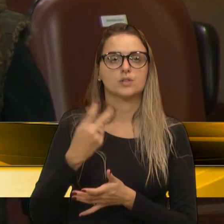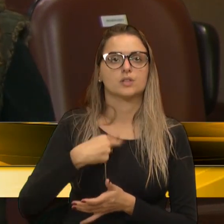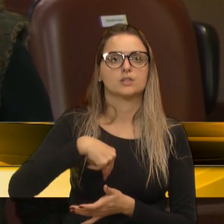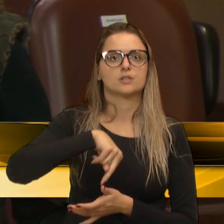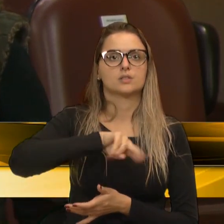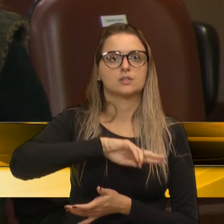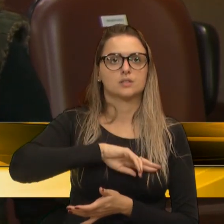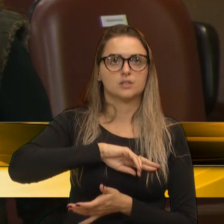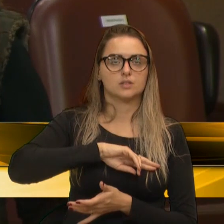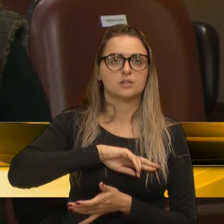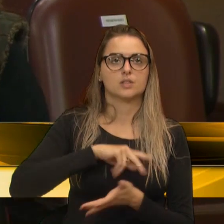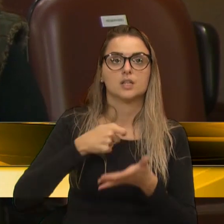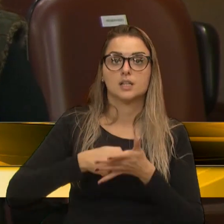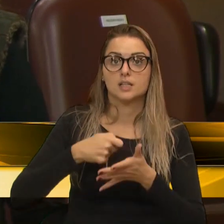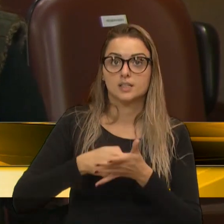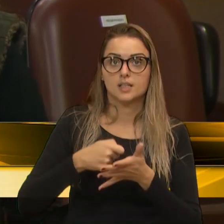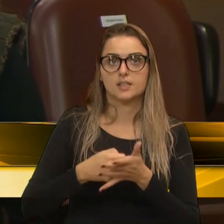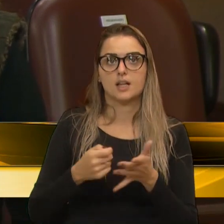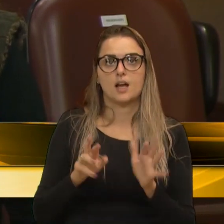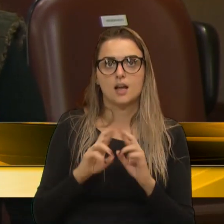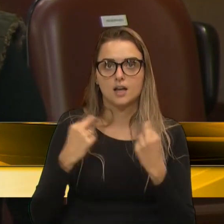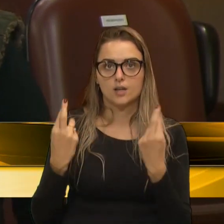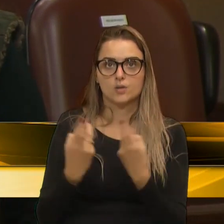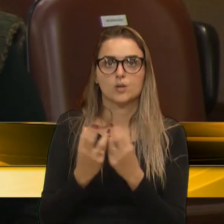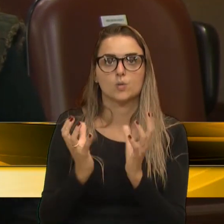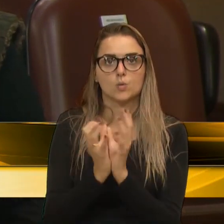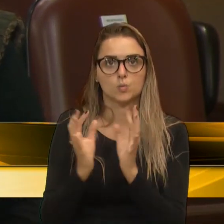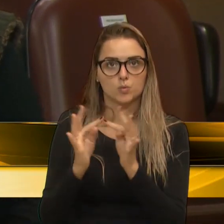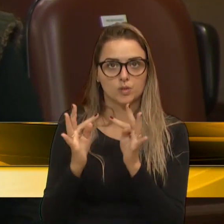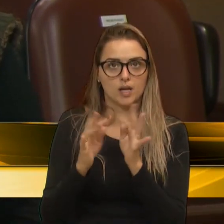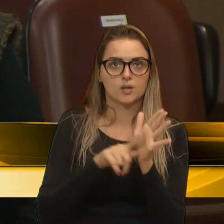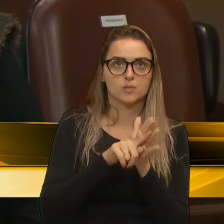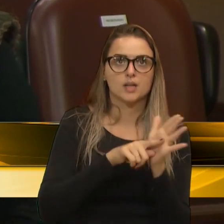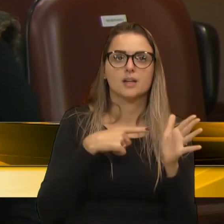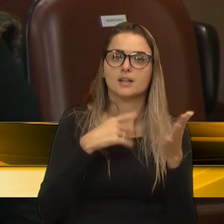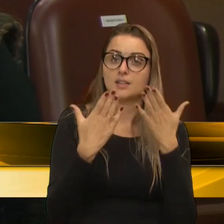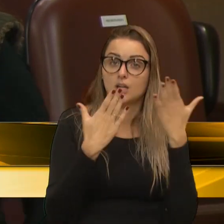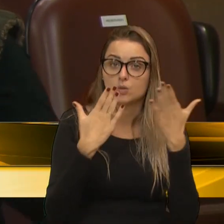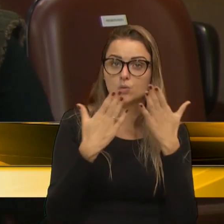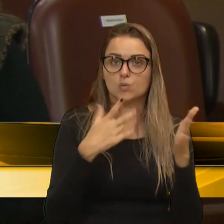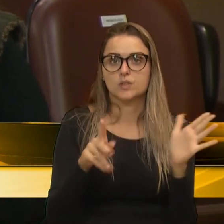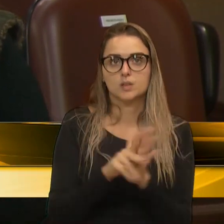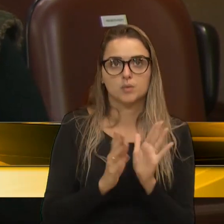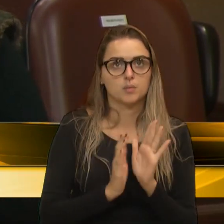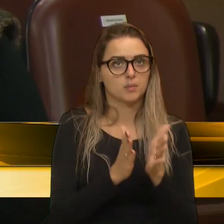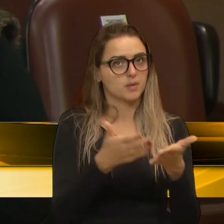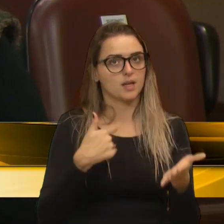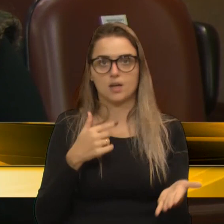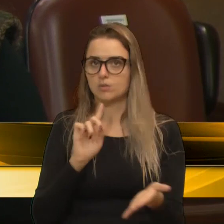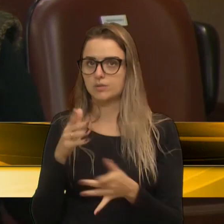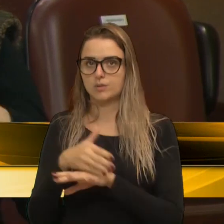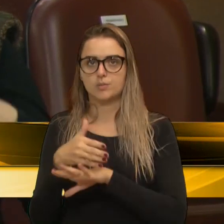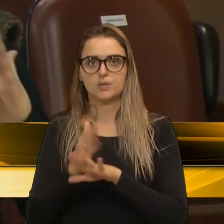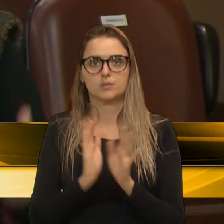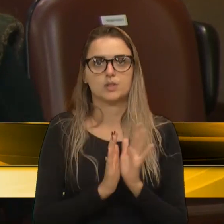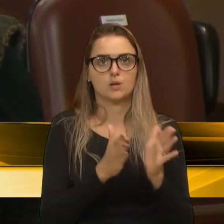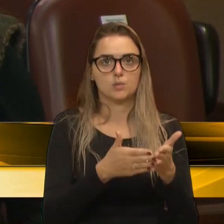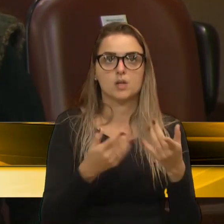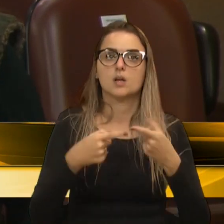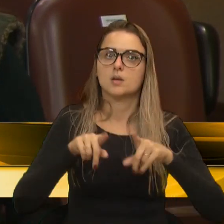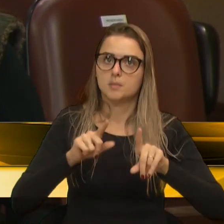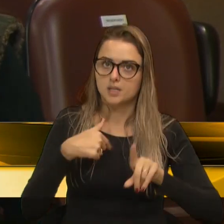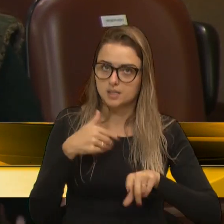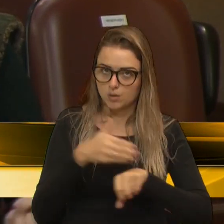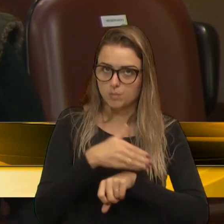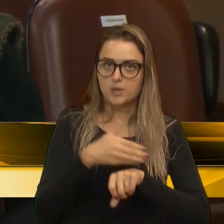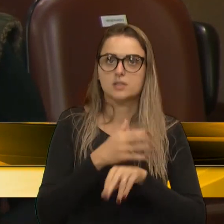gente tentar reunir com a equipe técnica. Existem dúvidas dentro da comissão, embora eu não seja da comissão, eu tenho participado